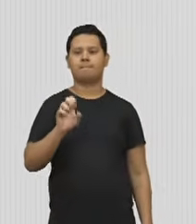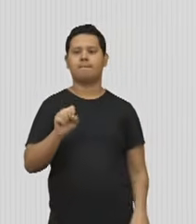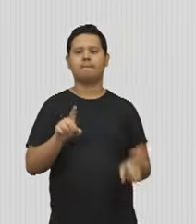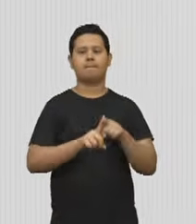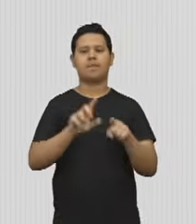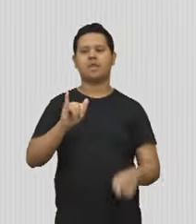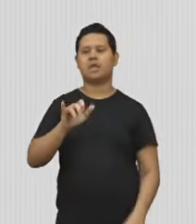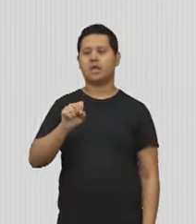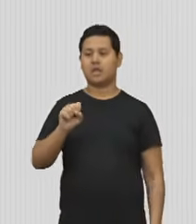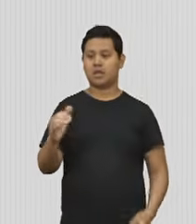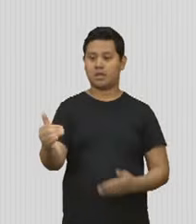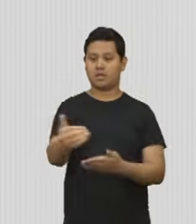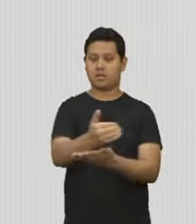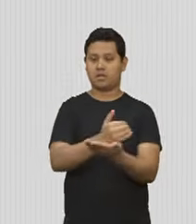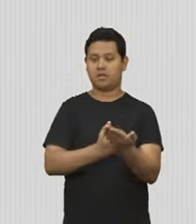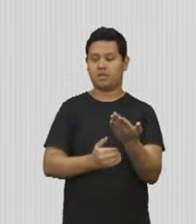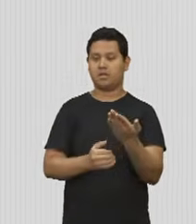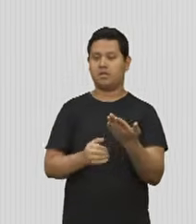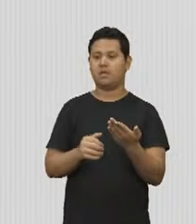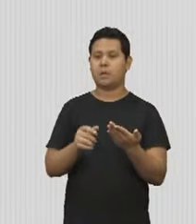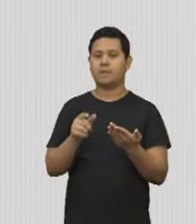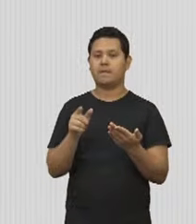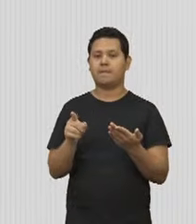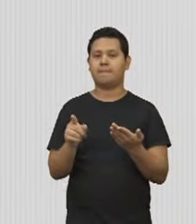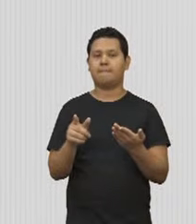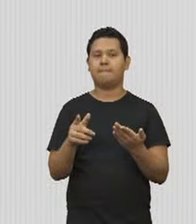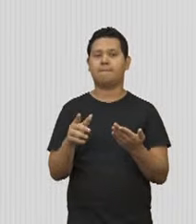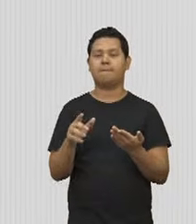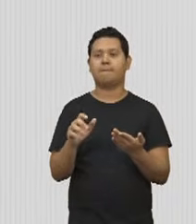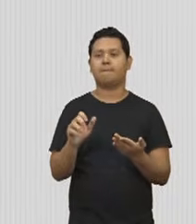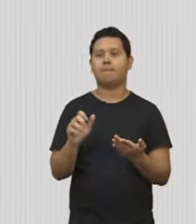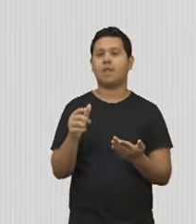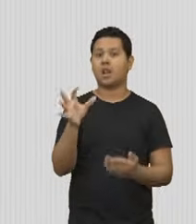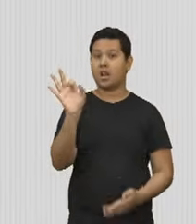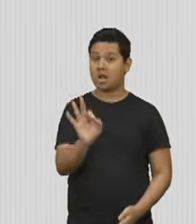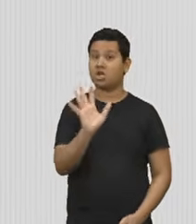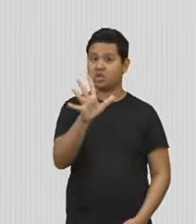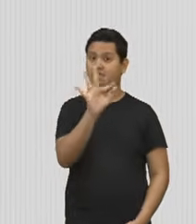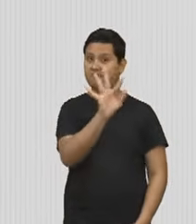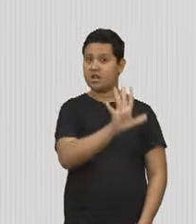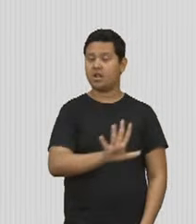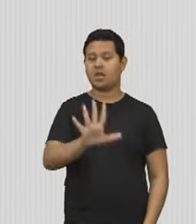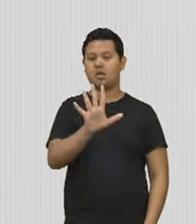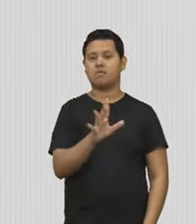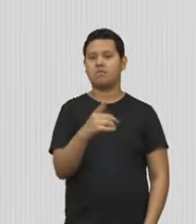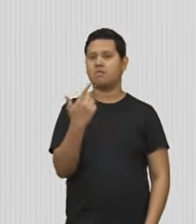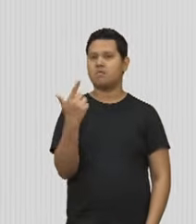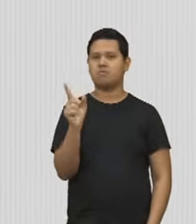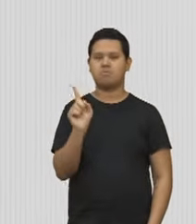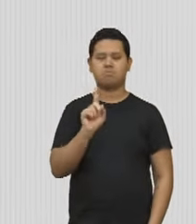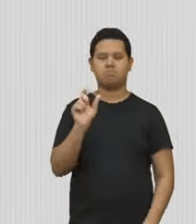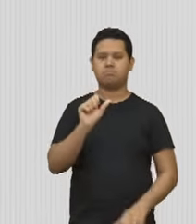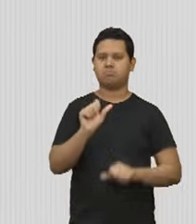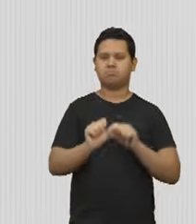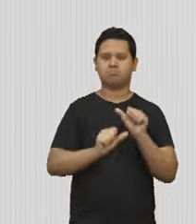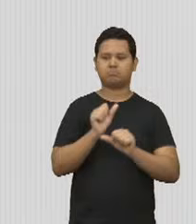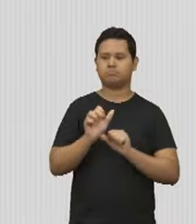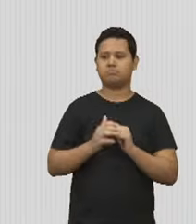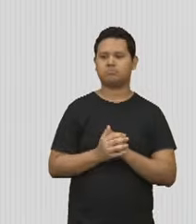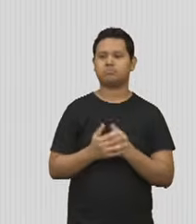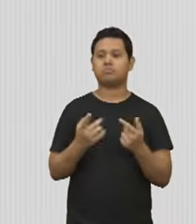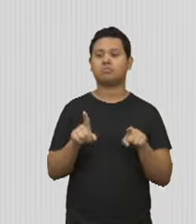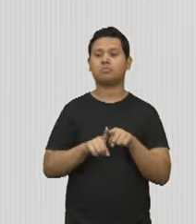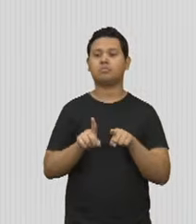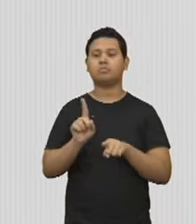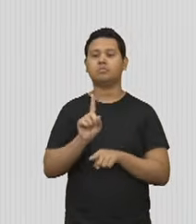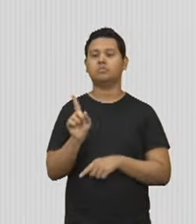ISS recolhido, do caso delas, né, é uma alíquota que já é federal, então não vai alterar. Outro ponto também que não vai